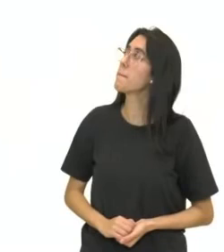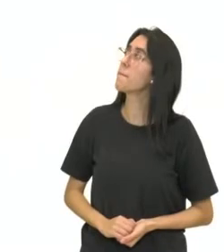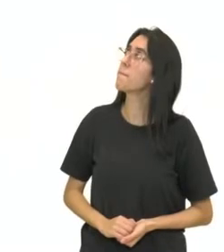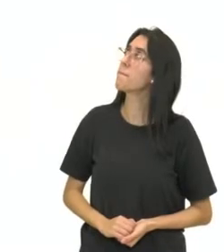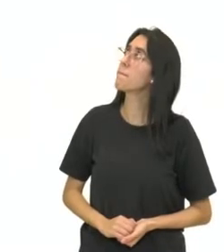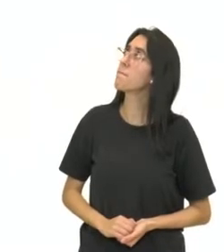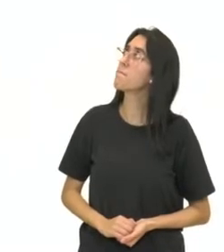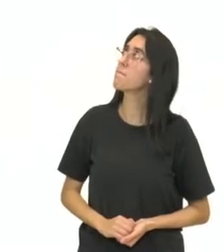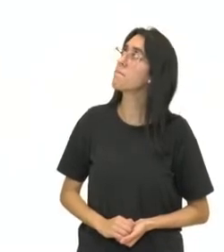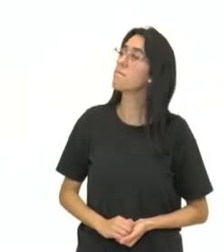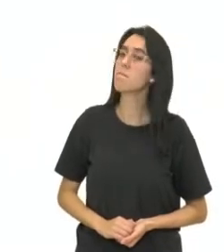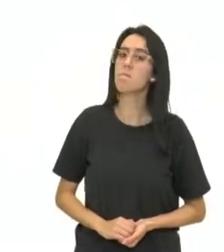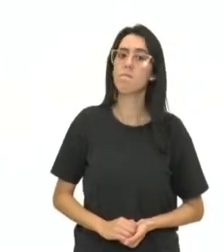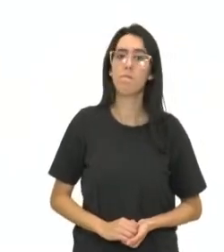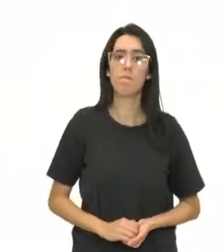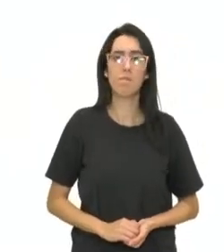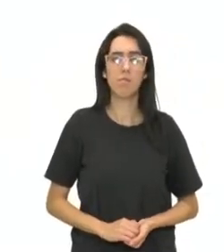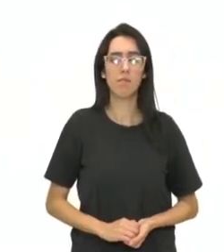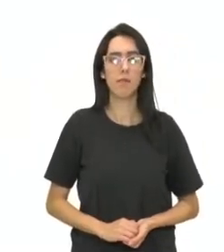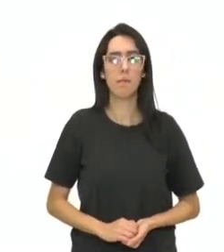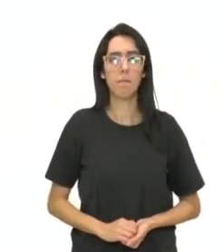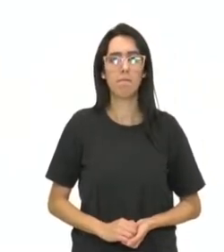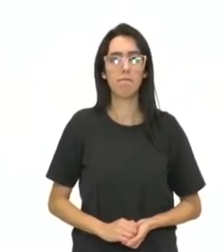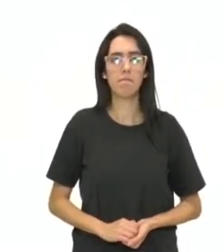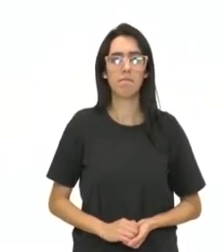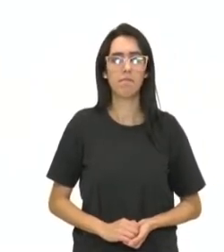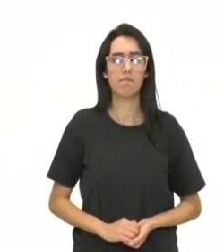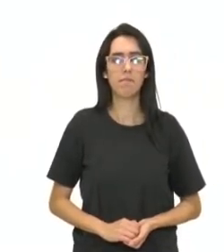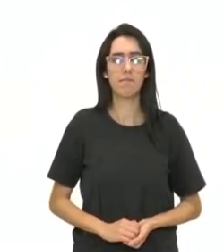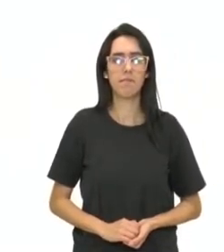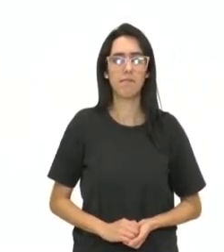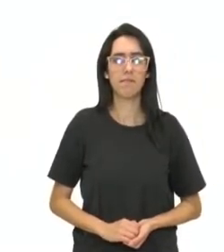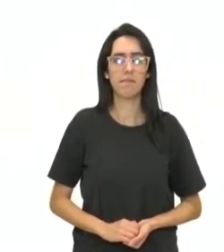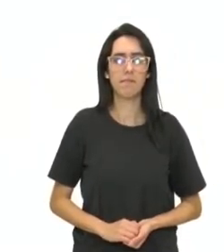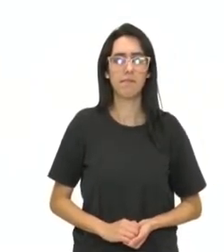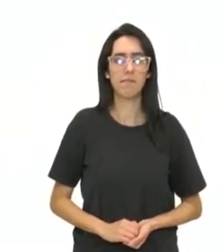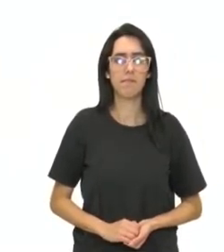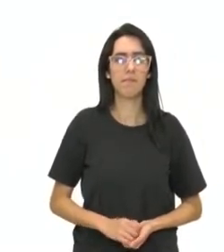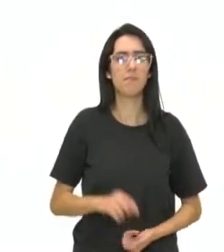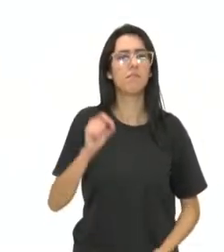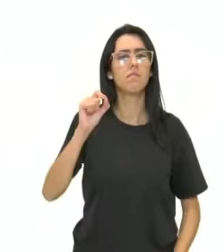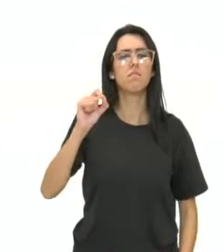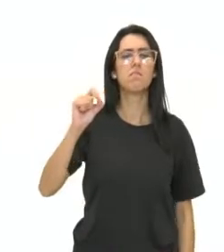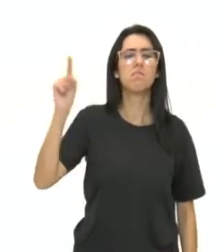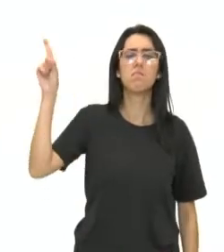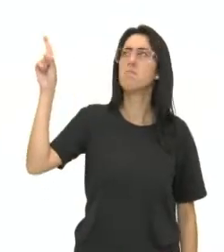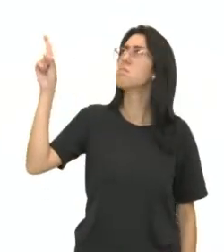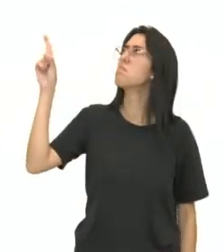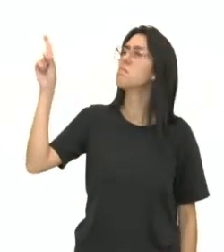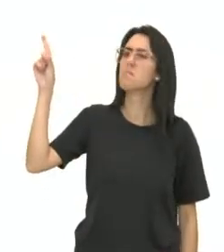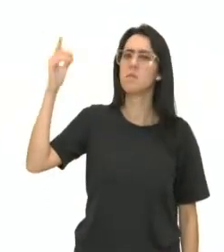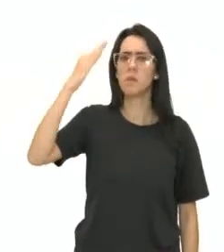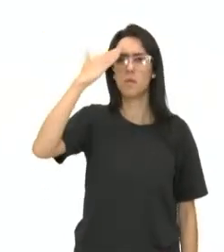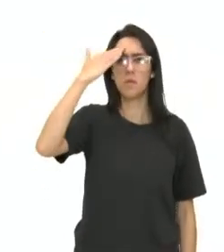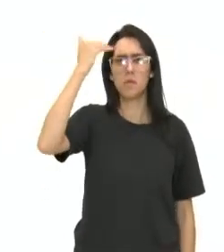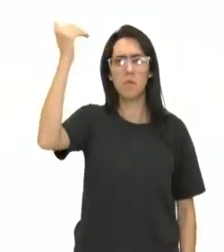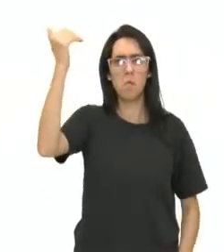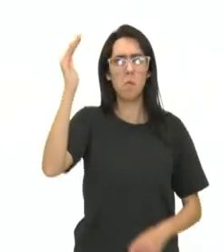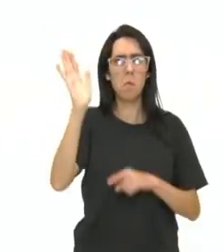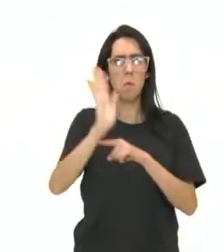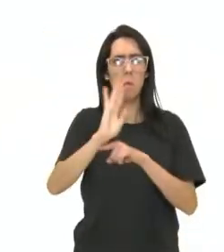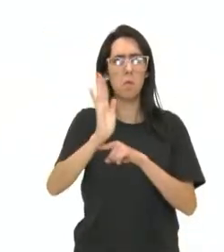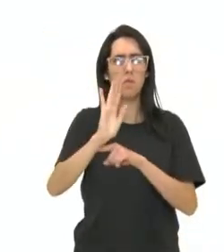famoso por era areno extras fronteiras a desligá-las e quem será esse aqui os diretores mais famoso de